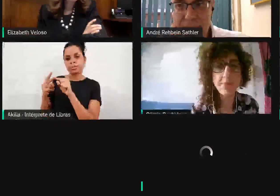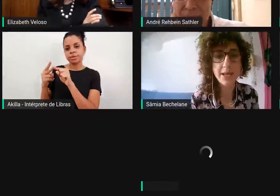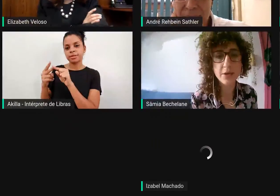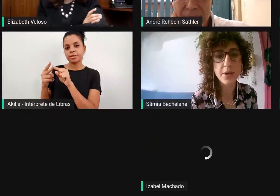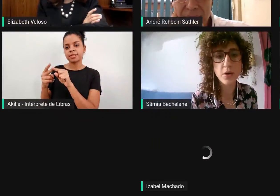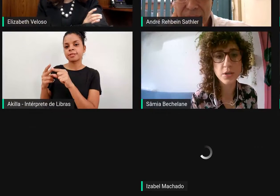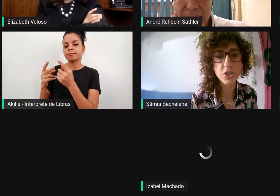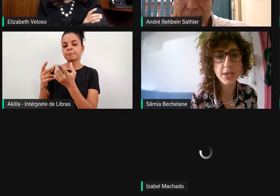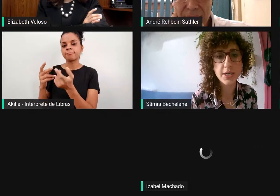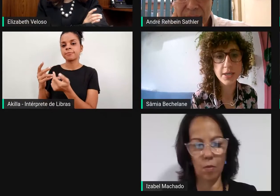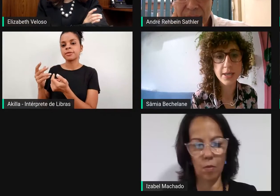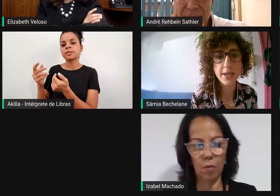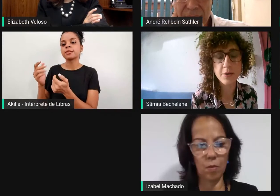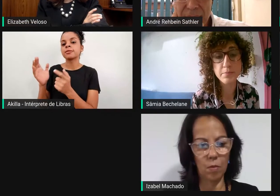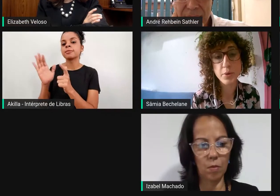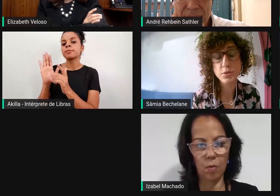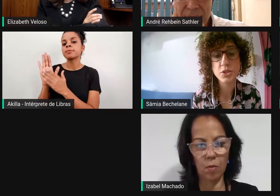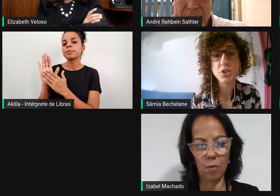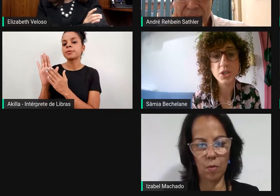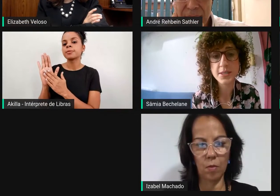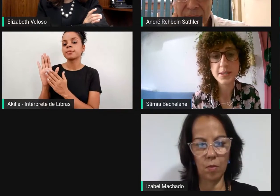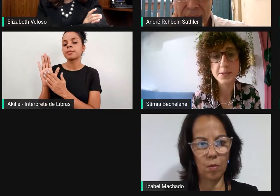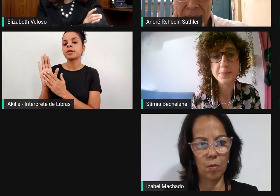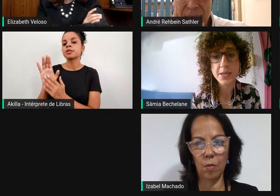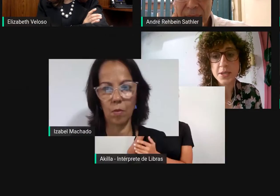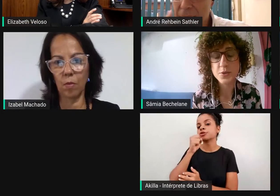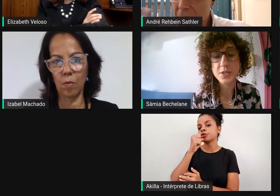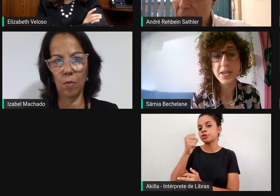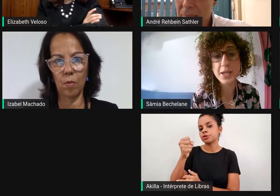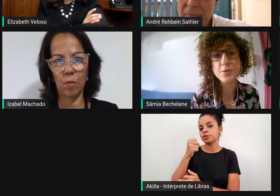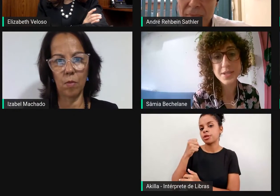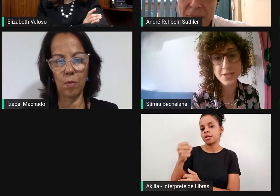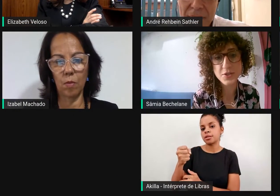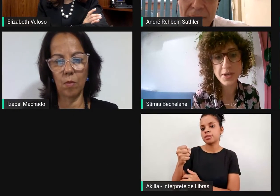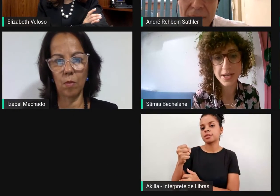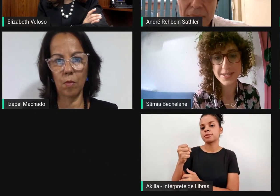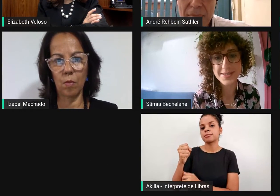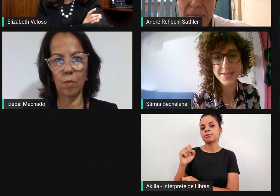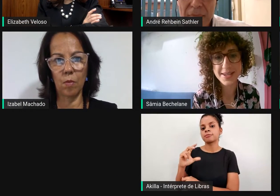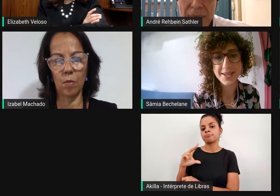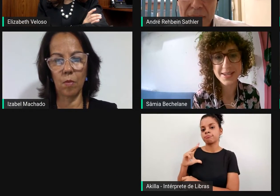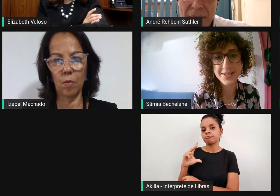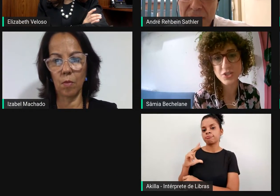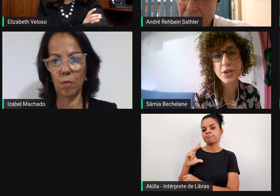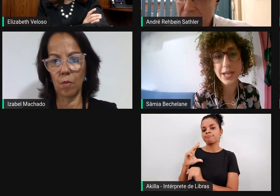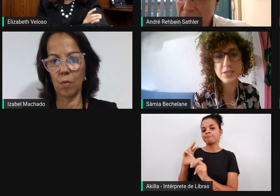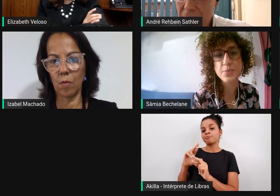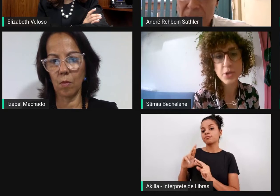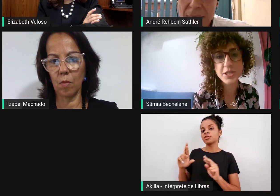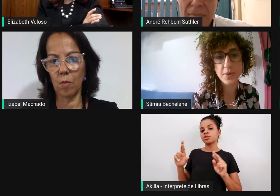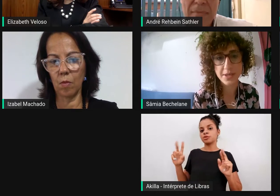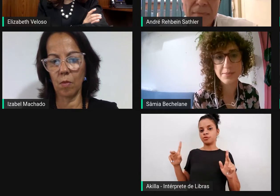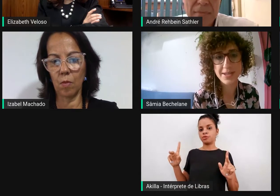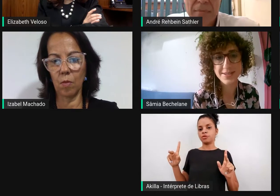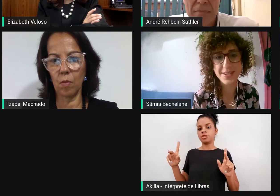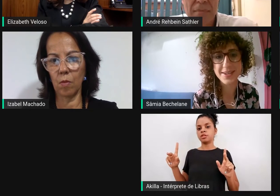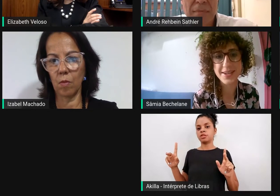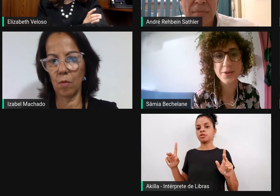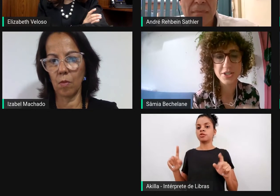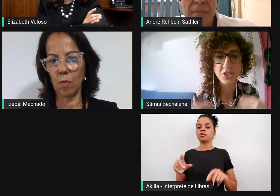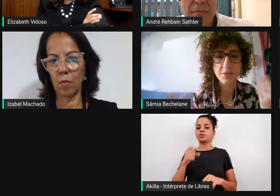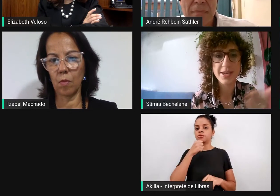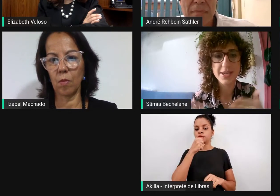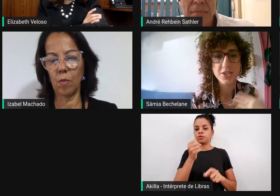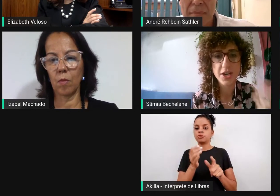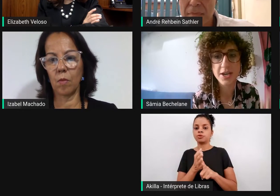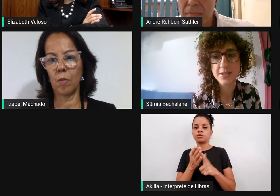é trabalhar numa lógica um pouco distinta dos veículos tradicionais de jornalismo político aqui em Brasília, né? O que a